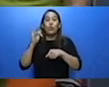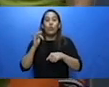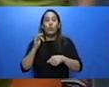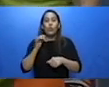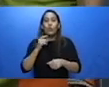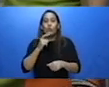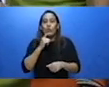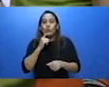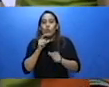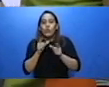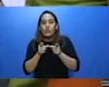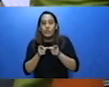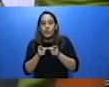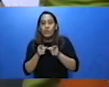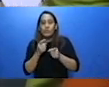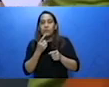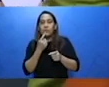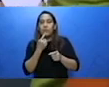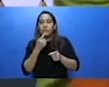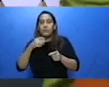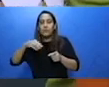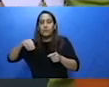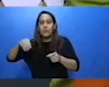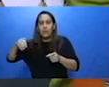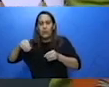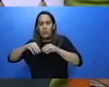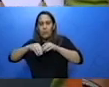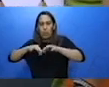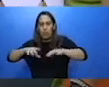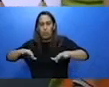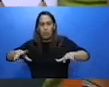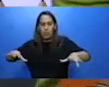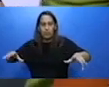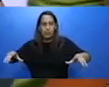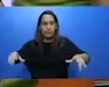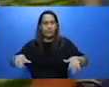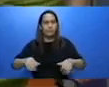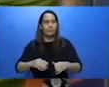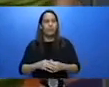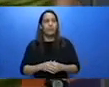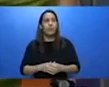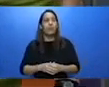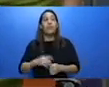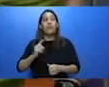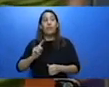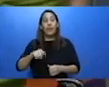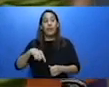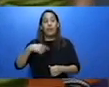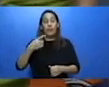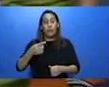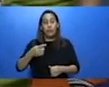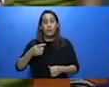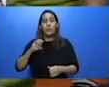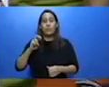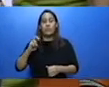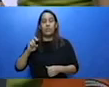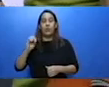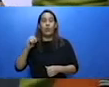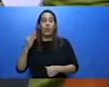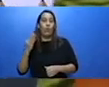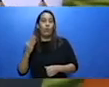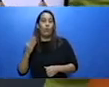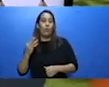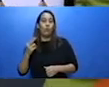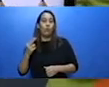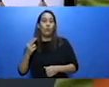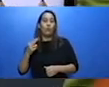o sal derrete uma parte da superfície. Ao passarem 5, 10